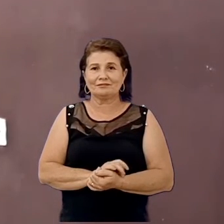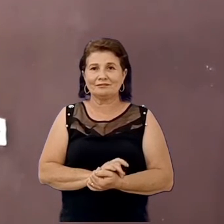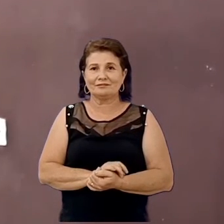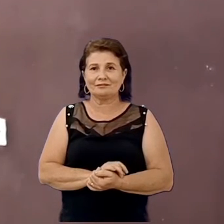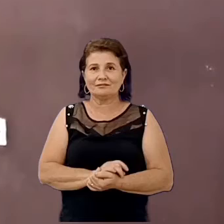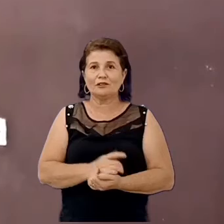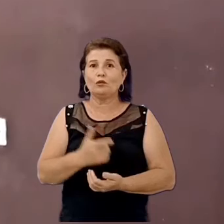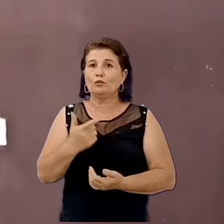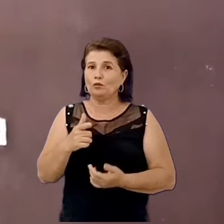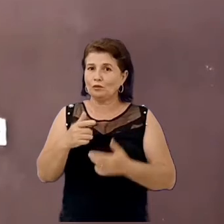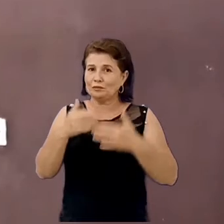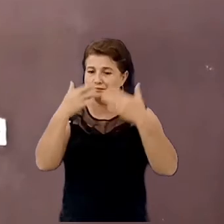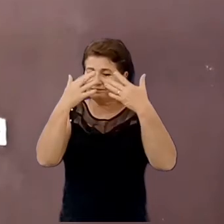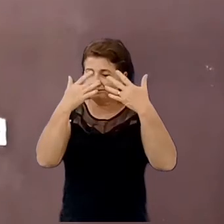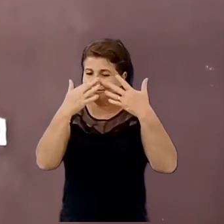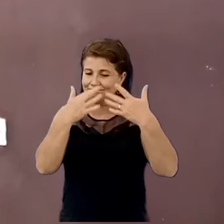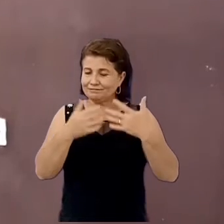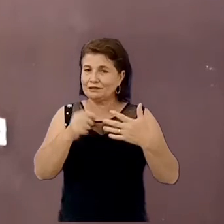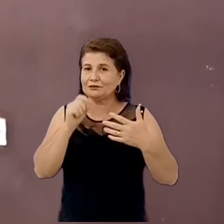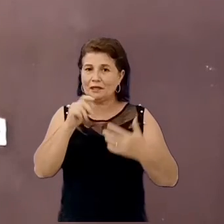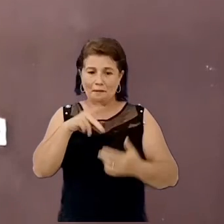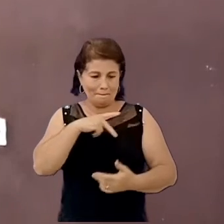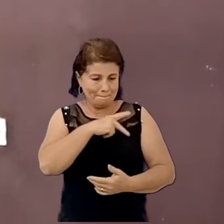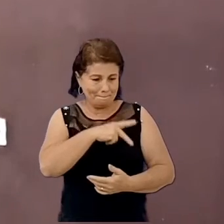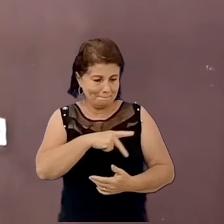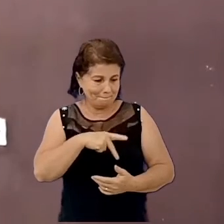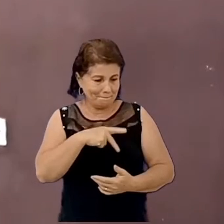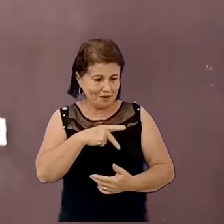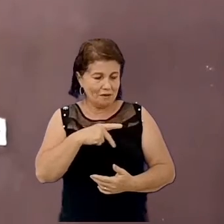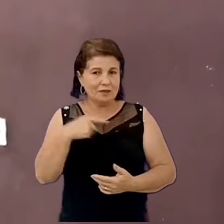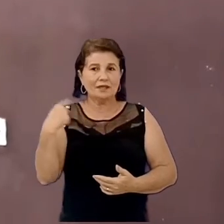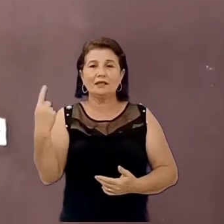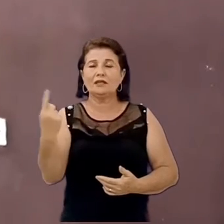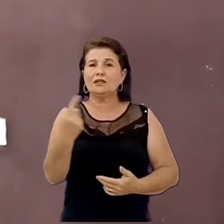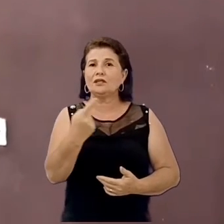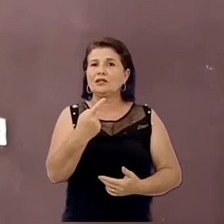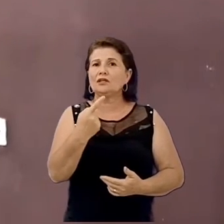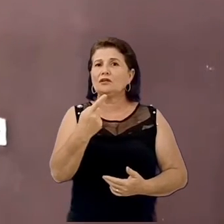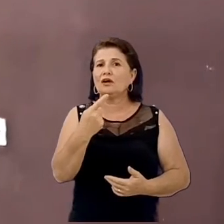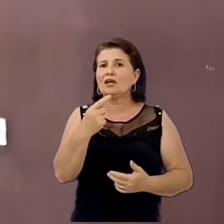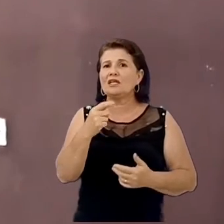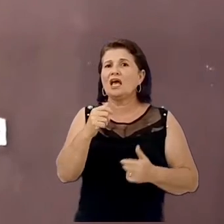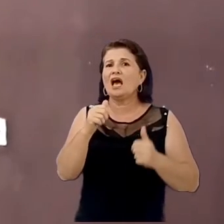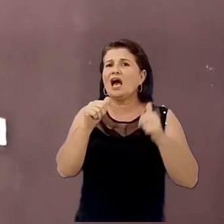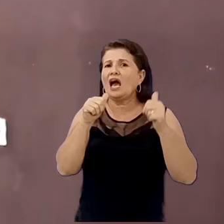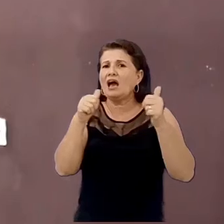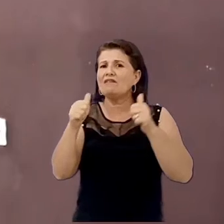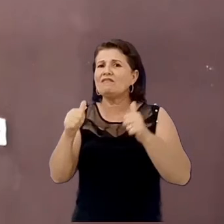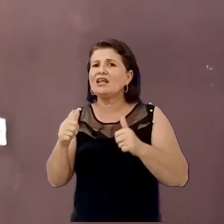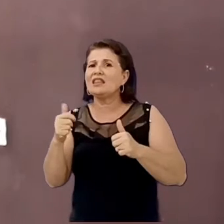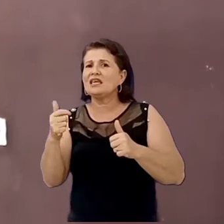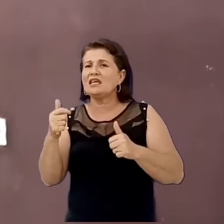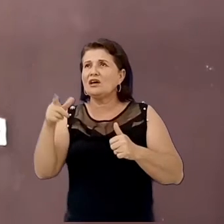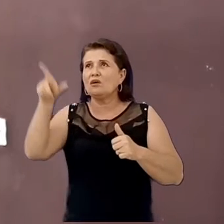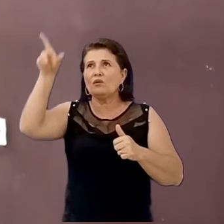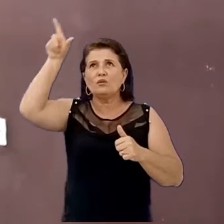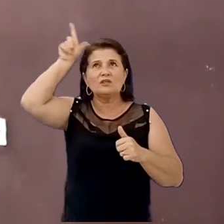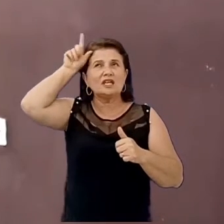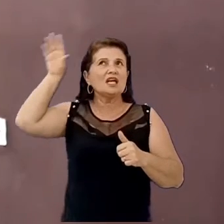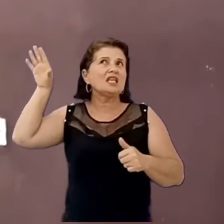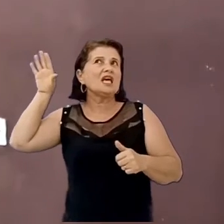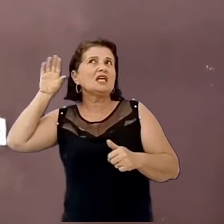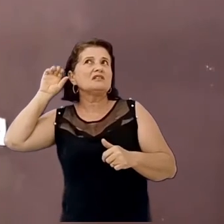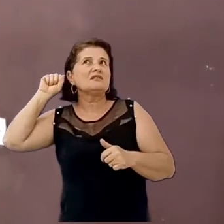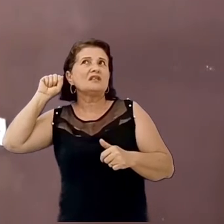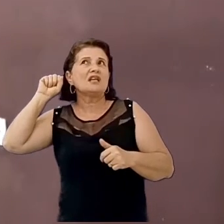Uma outra lição que Paulo nos dá aqui também é para que a gente avalie os líderes que nós temos escutado. Hoje em dia, a coisa mais